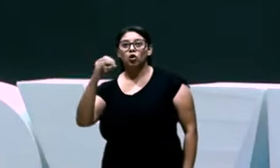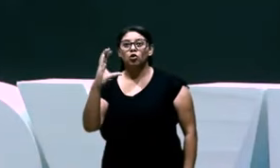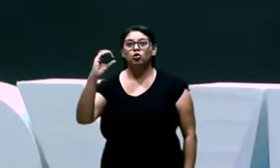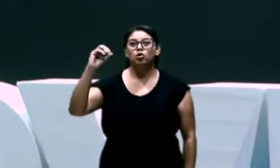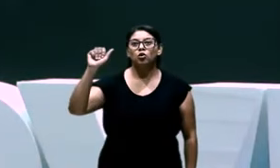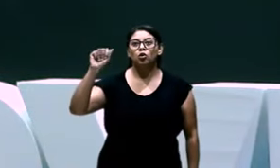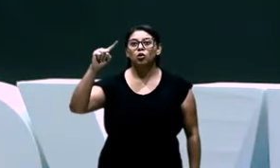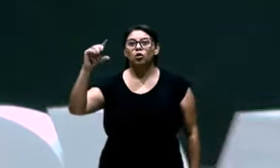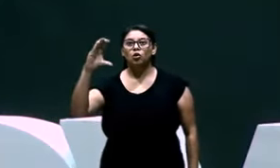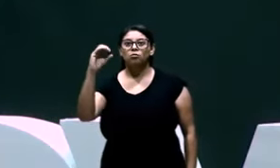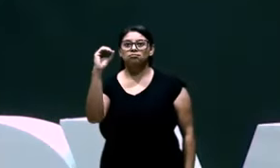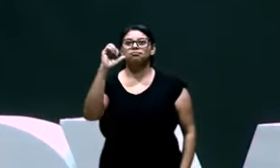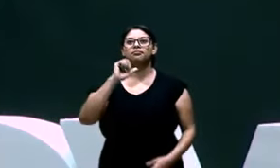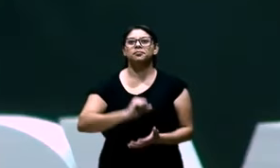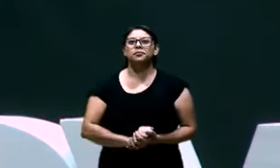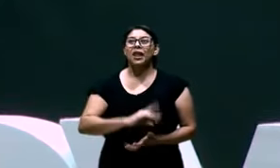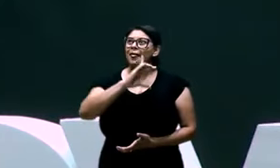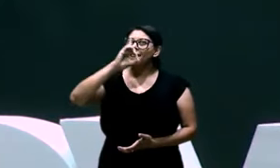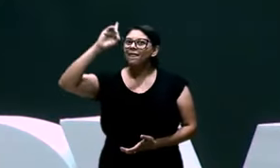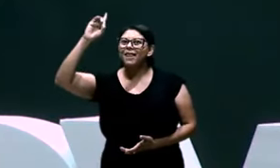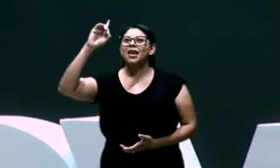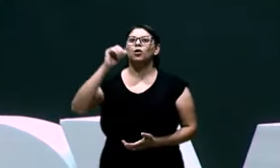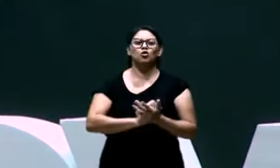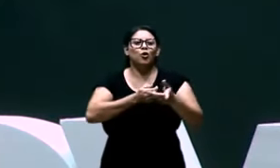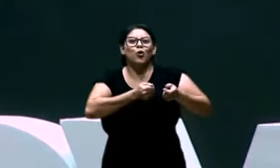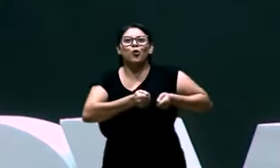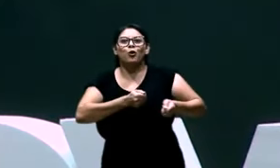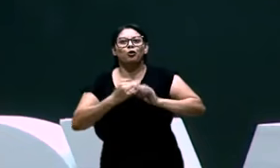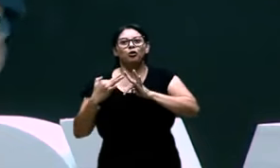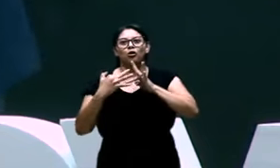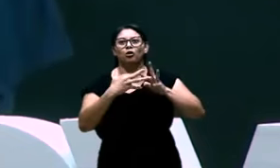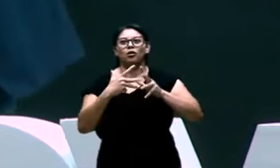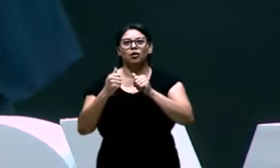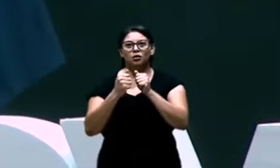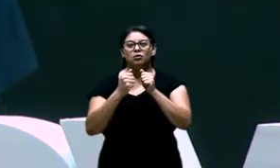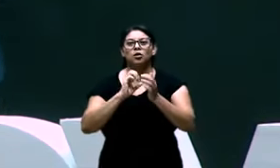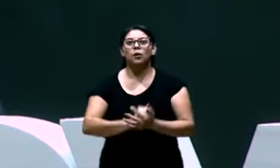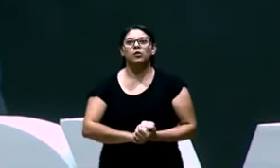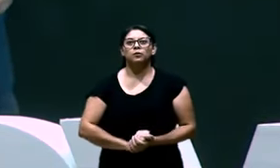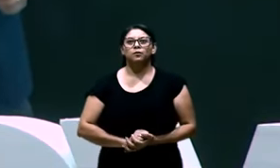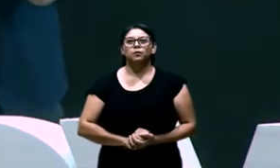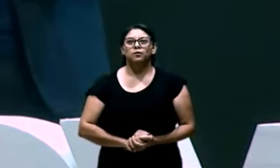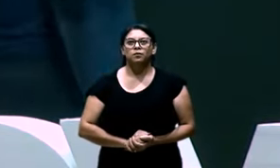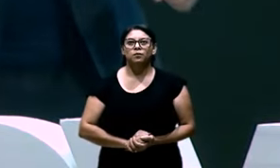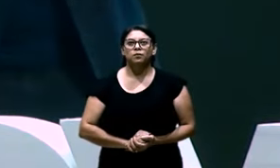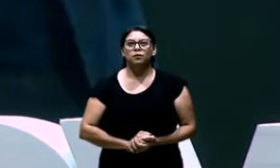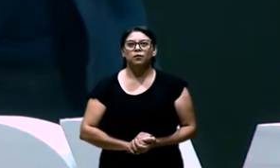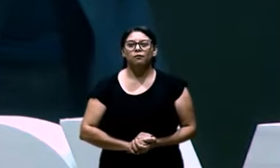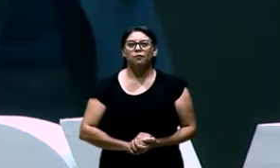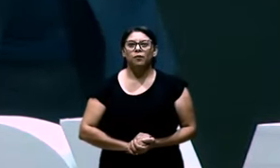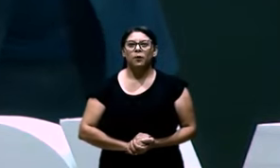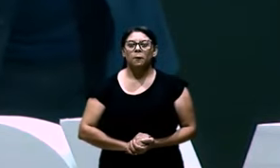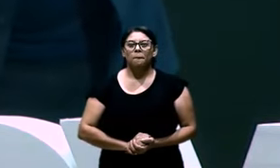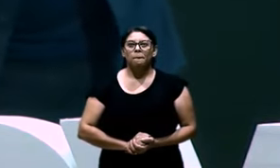às improbabilidades. Então eu quero que você prove, pregador. Então deixa comigo. Quando Deus queria formar uma grande nação, do